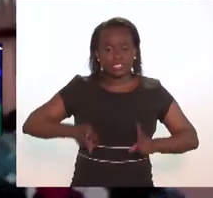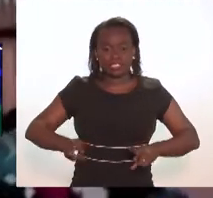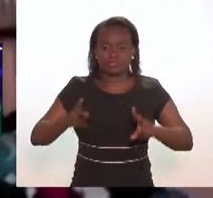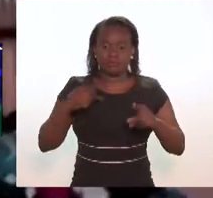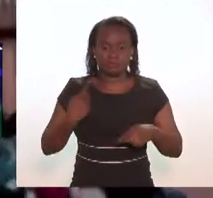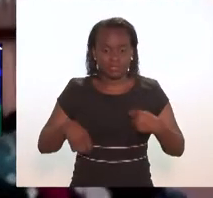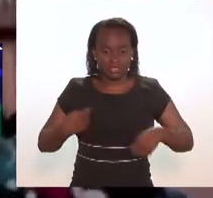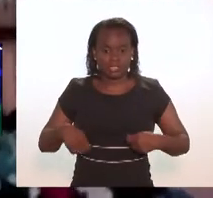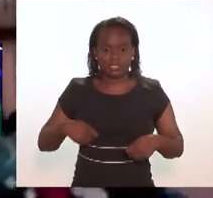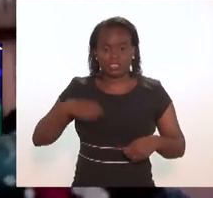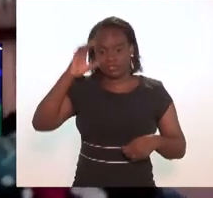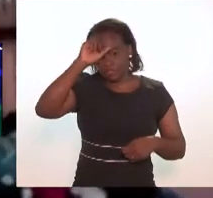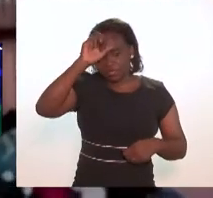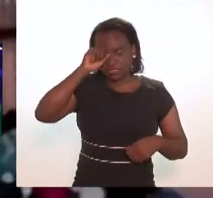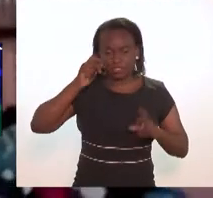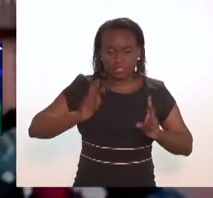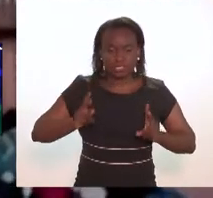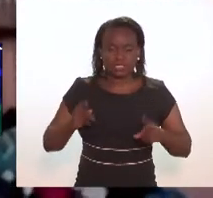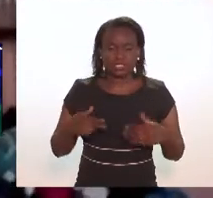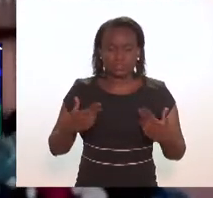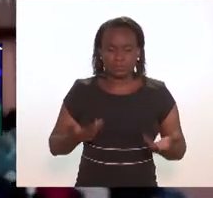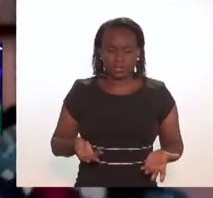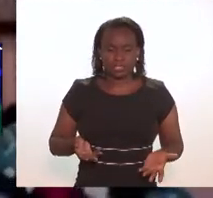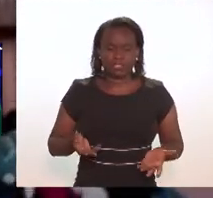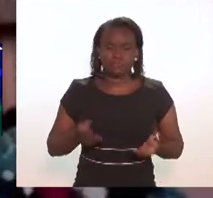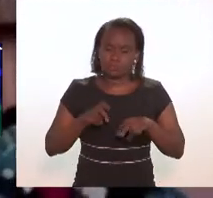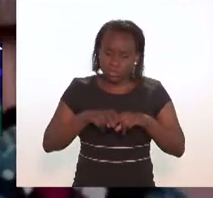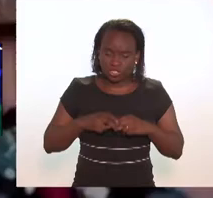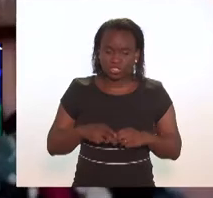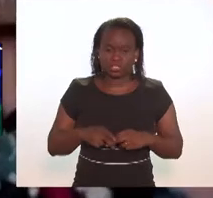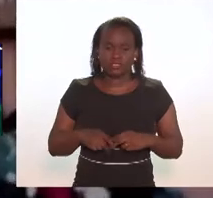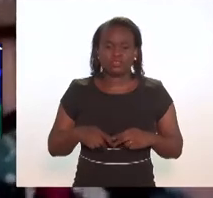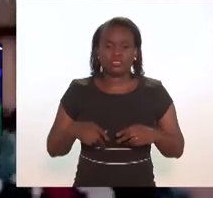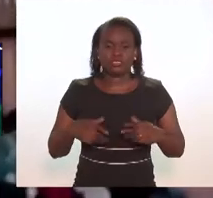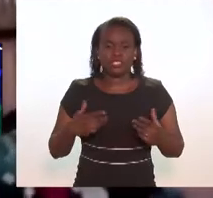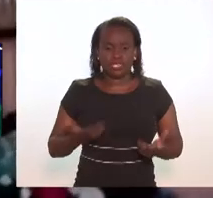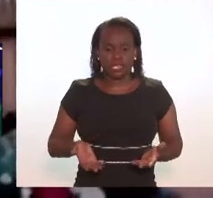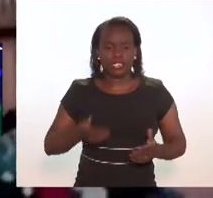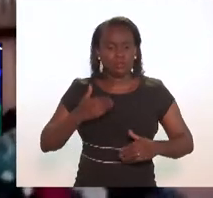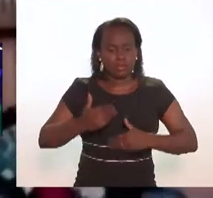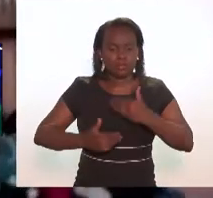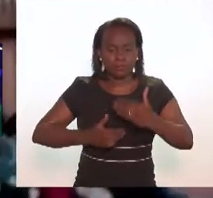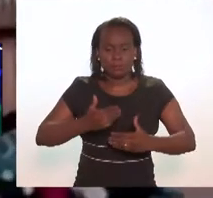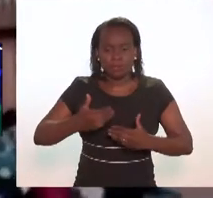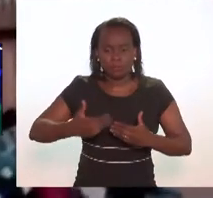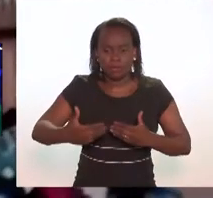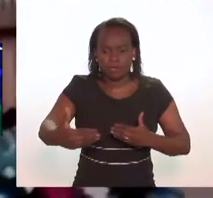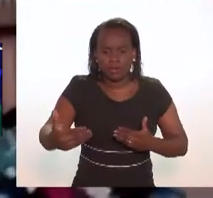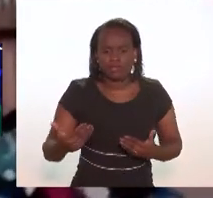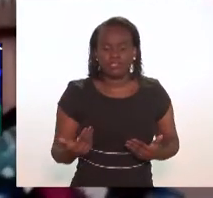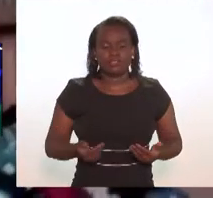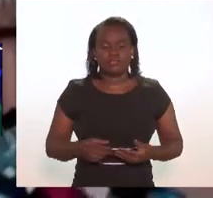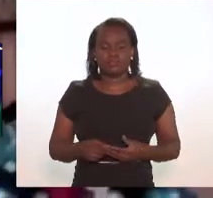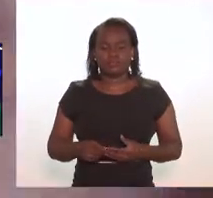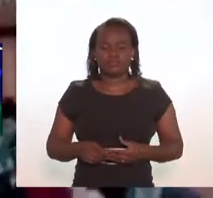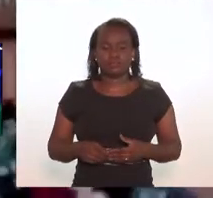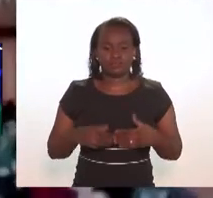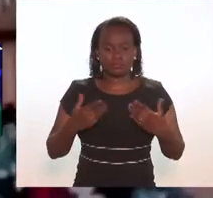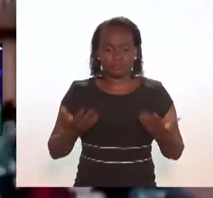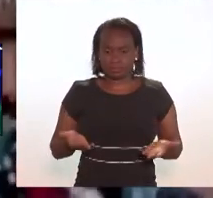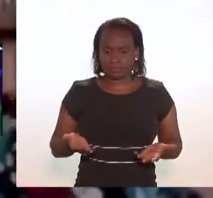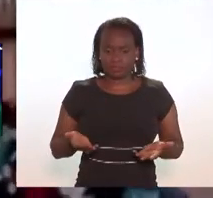aprendizagem direta, eu fiz arquitetura, né? Para isso, para essa constância. Então, assim, eu